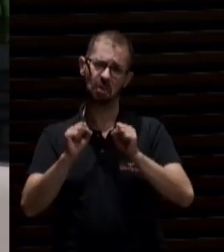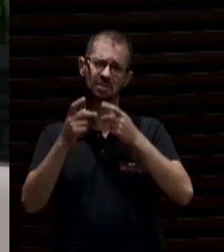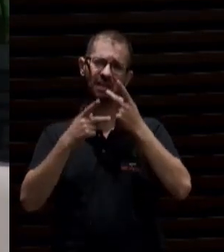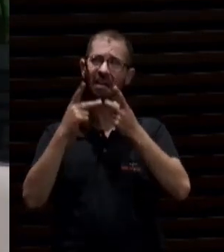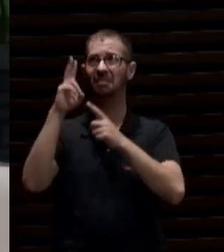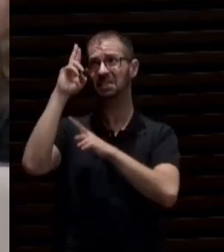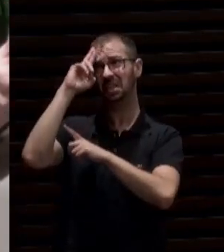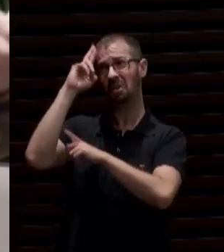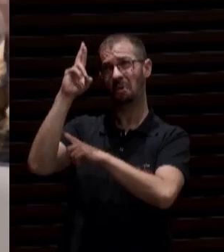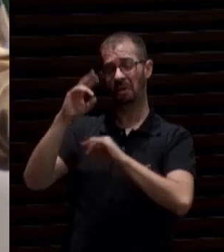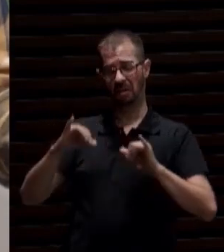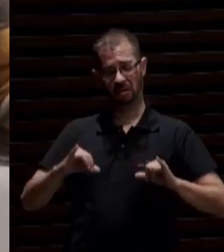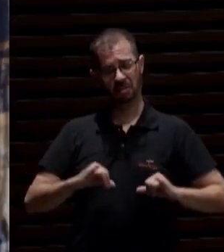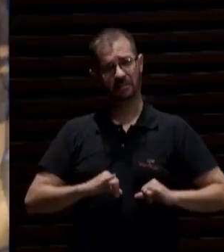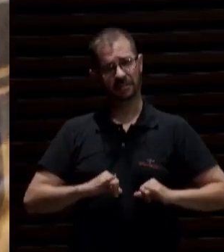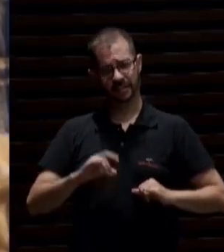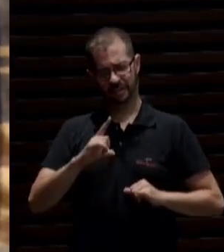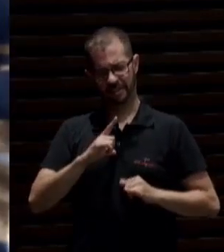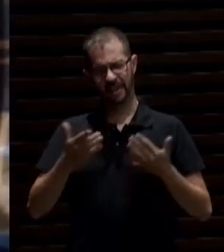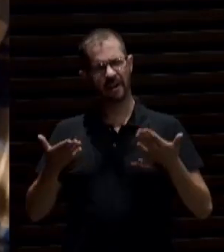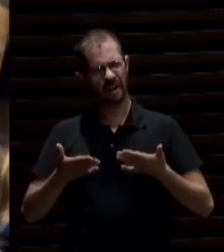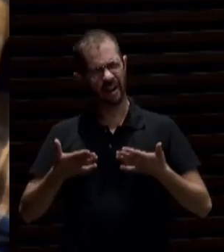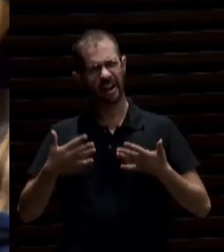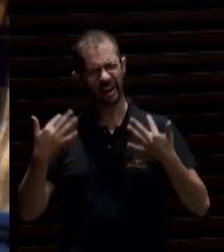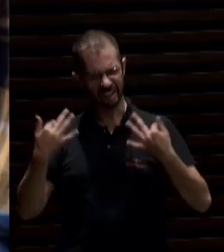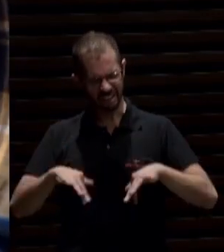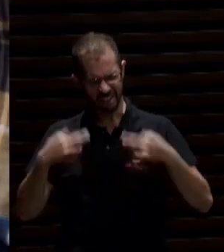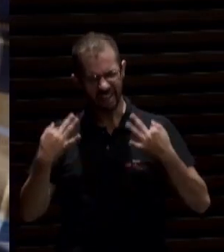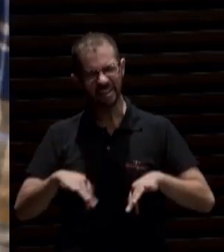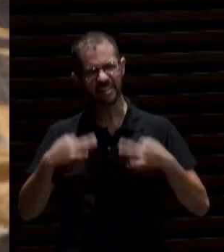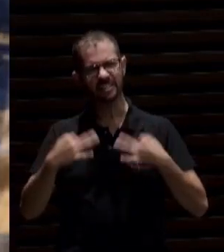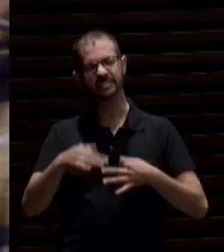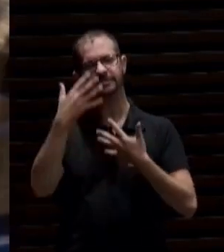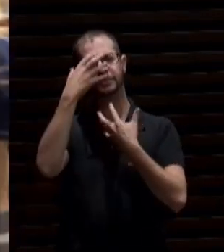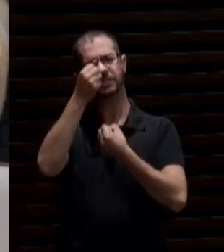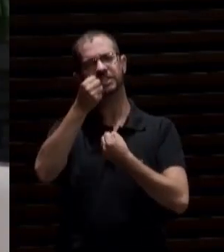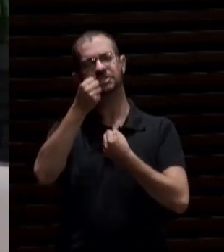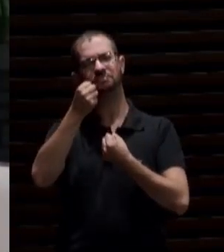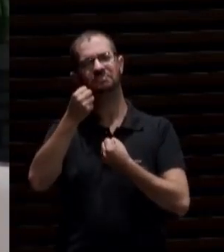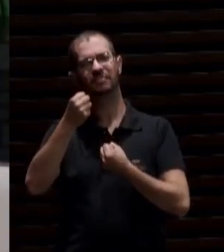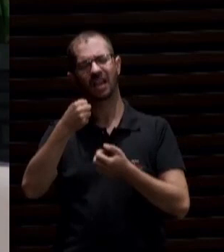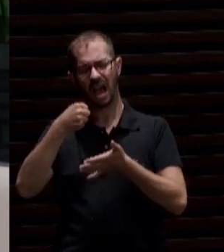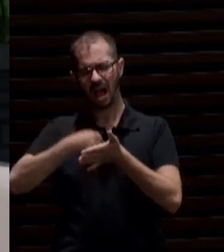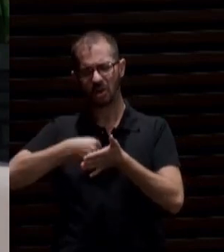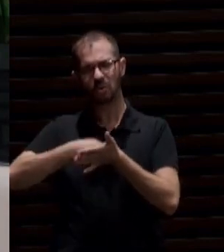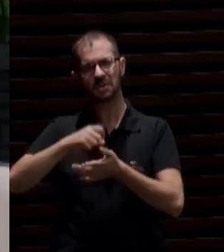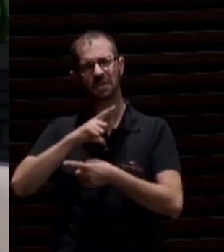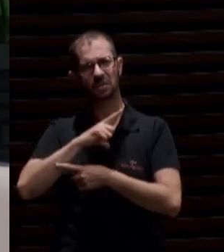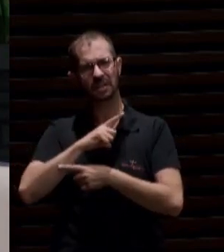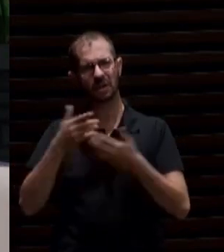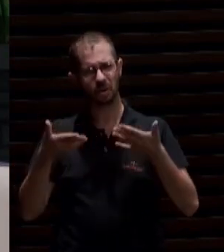será que o sofrimento que eu estou passando não é grande demais? Será que a dor que eu estou passando não poderia ser um pouco